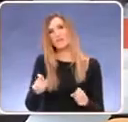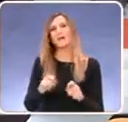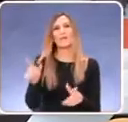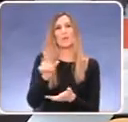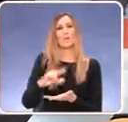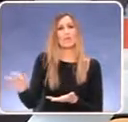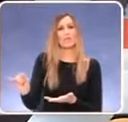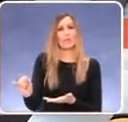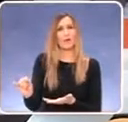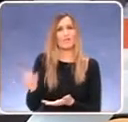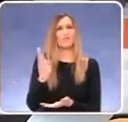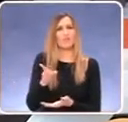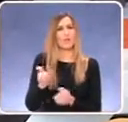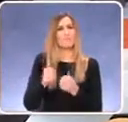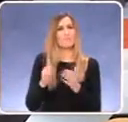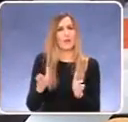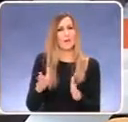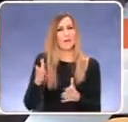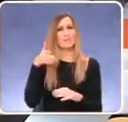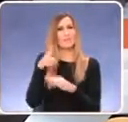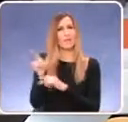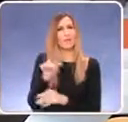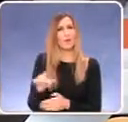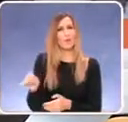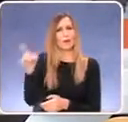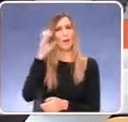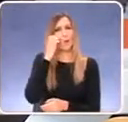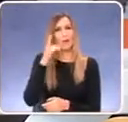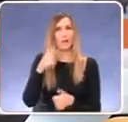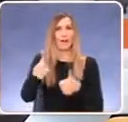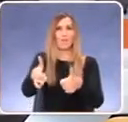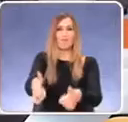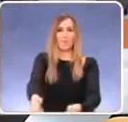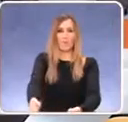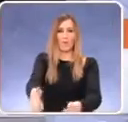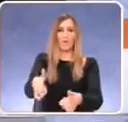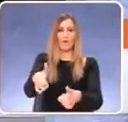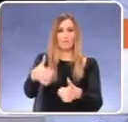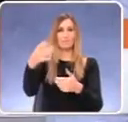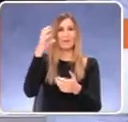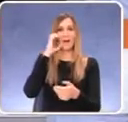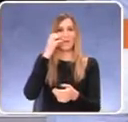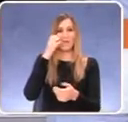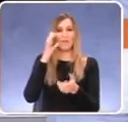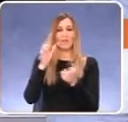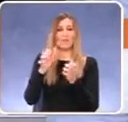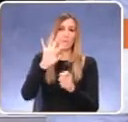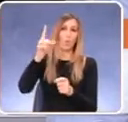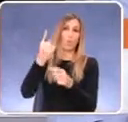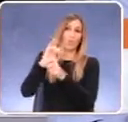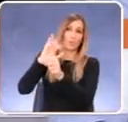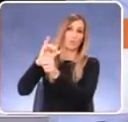em direto, acontece isto todos os dias, em direto neste momento em Angola. Boa notícia. Exato. Para Luanda e para Angola. Exato. E para os outros países, não é?